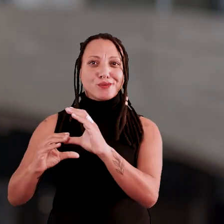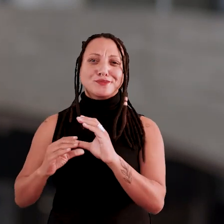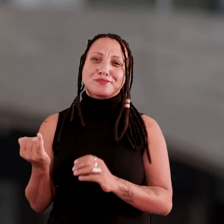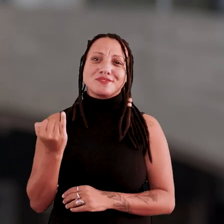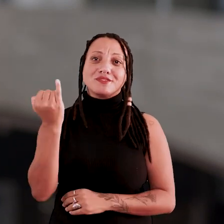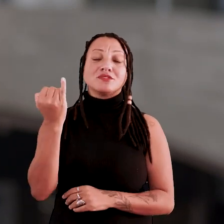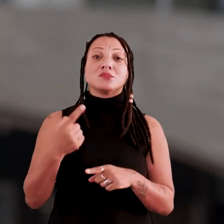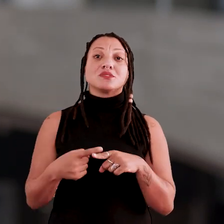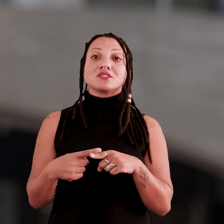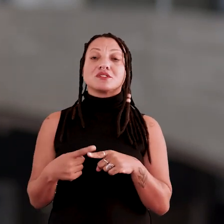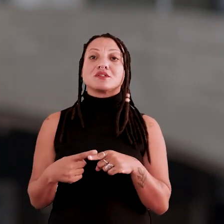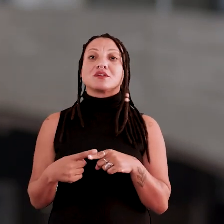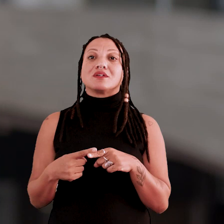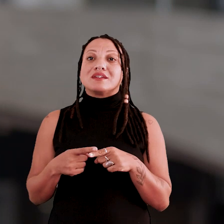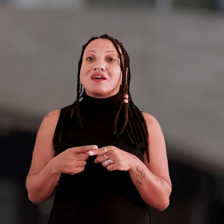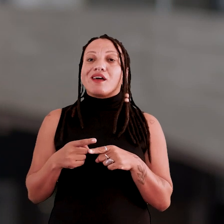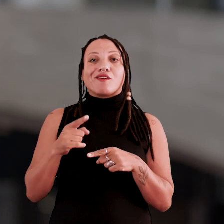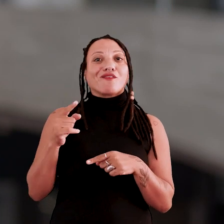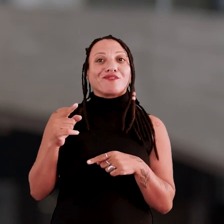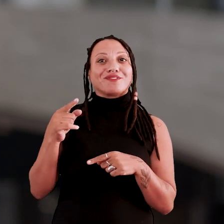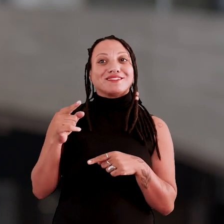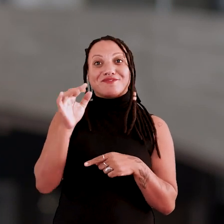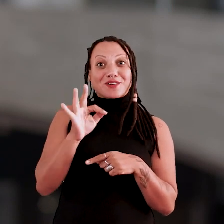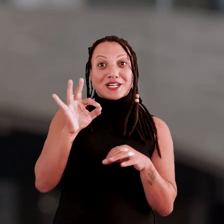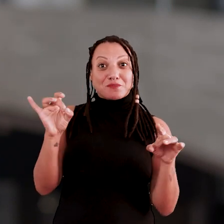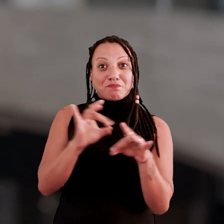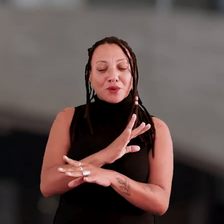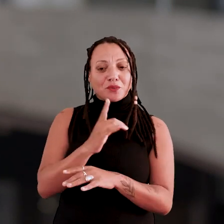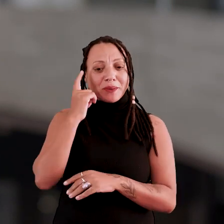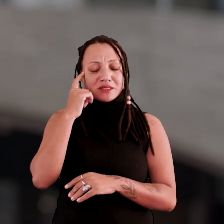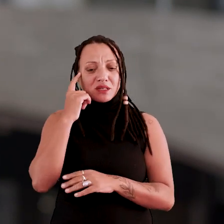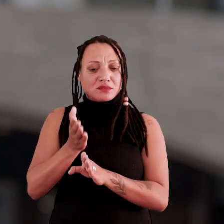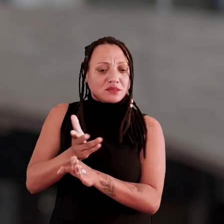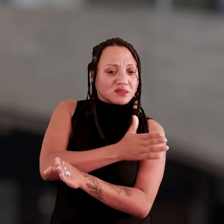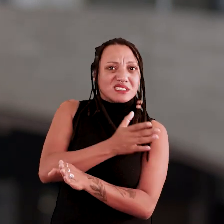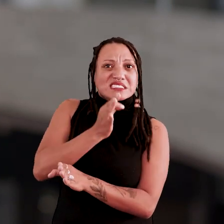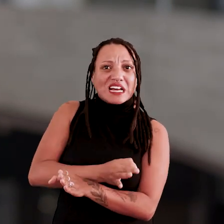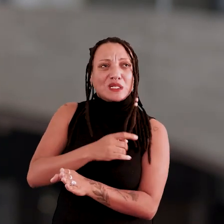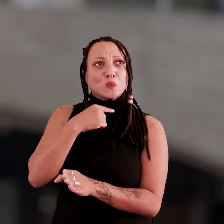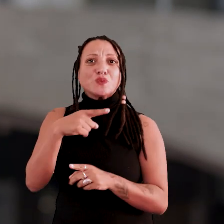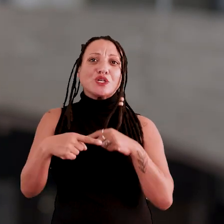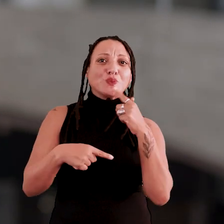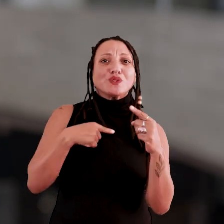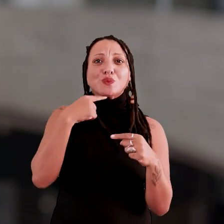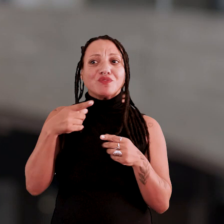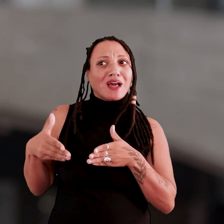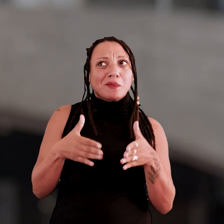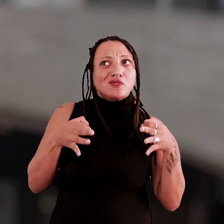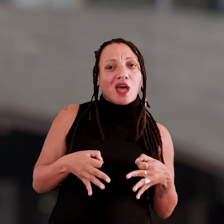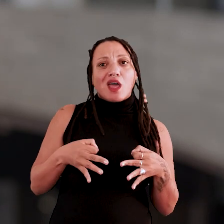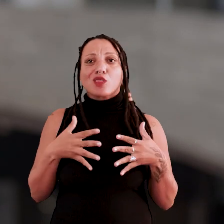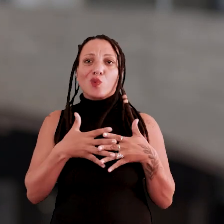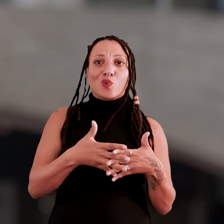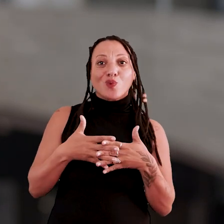importante, meio que dá aquele impulsionamento para a gente e, querendo ou não, valida um pouco as nossas